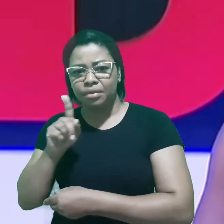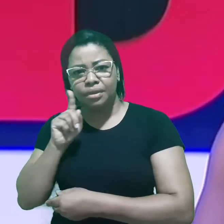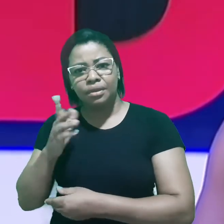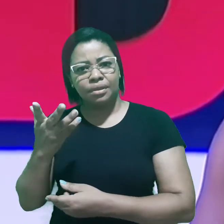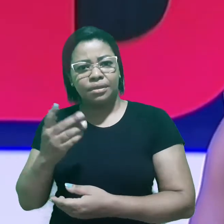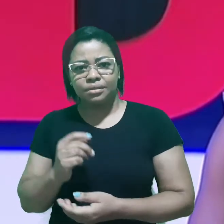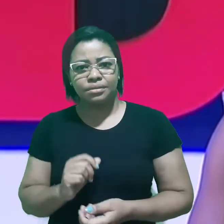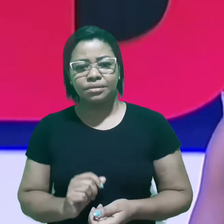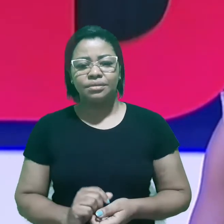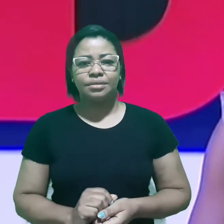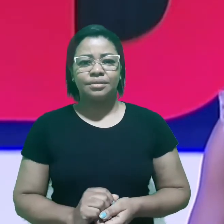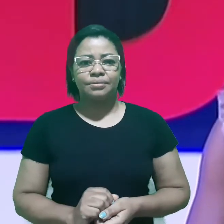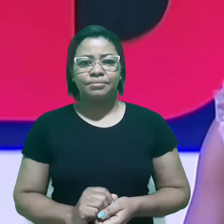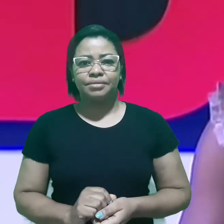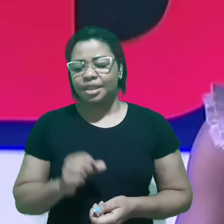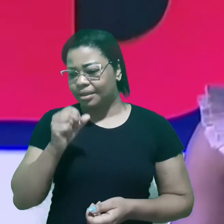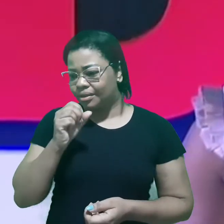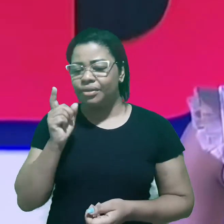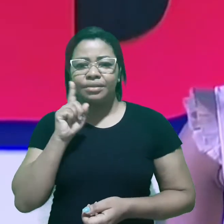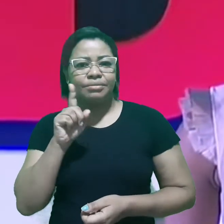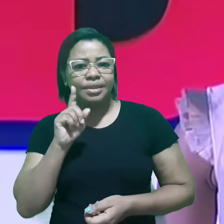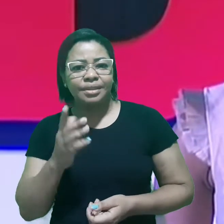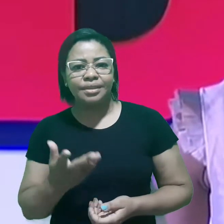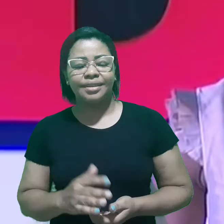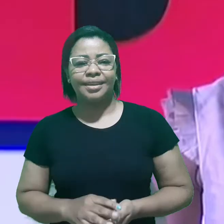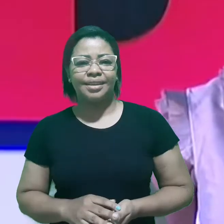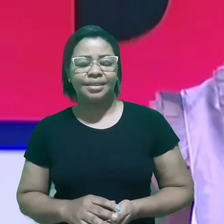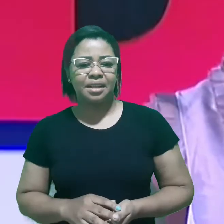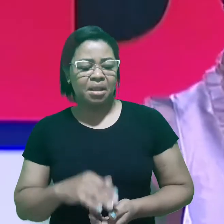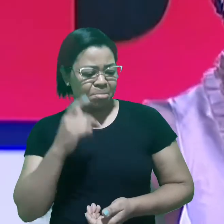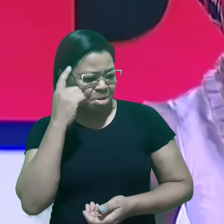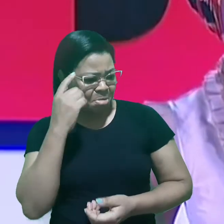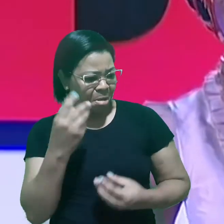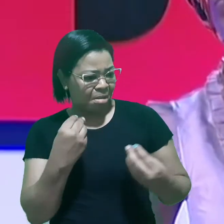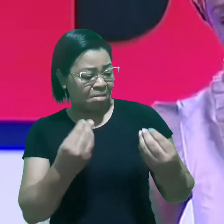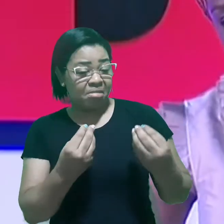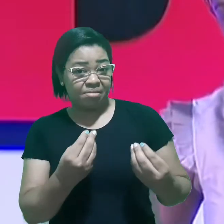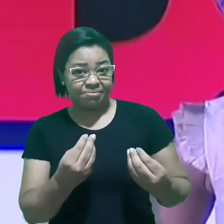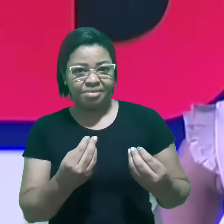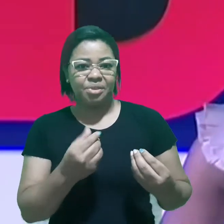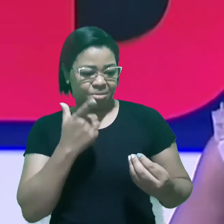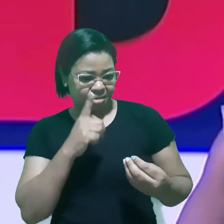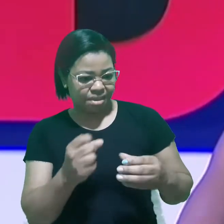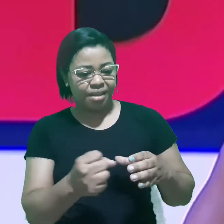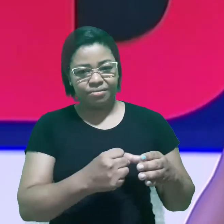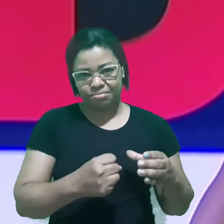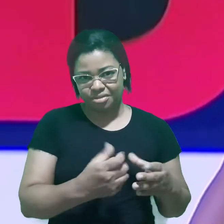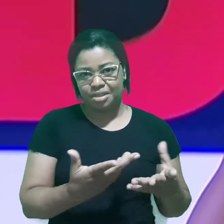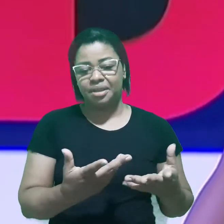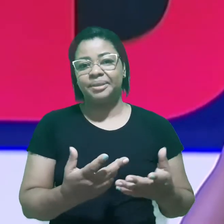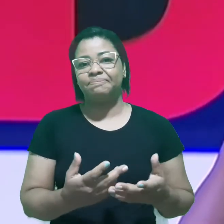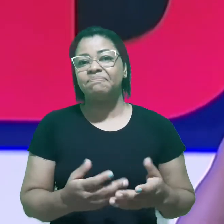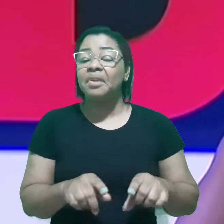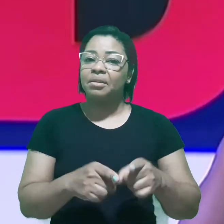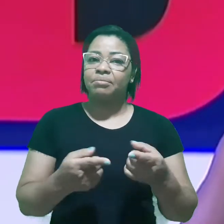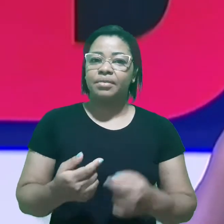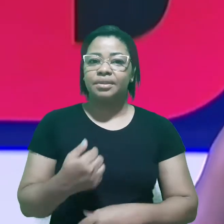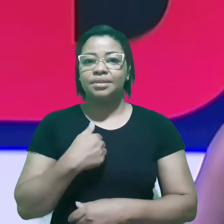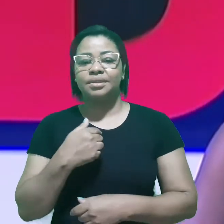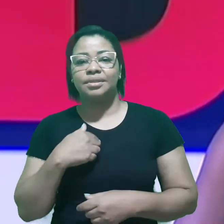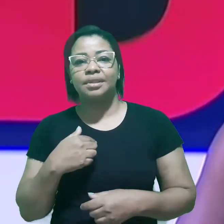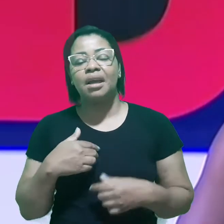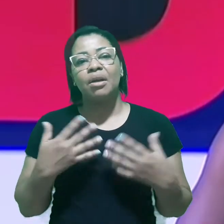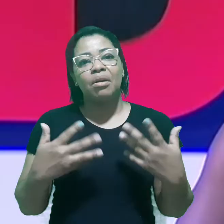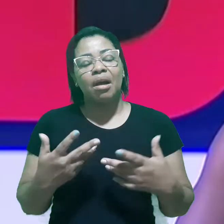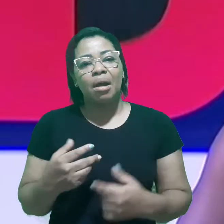Ela presumiu que eu não soubesse como usar o fogão. O que me impressionou foi que ela sentiu pena de mim antes